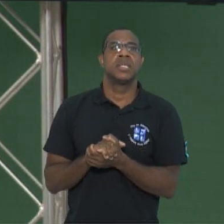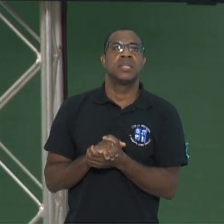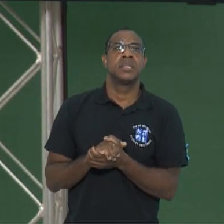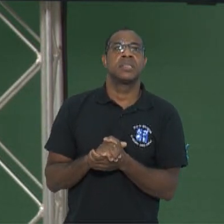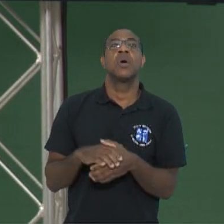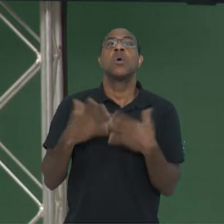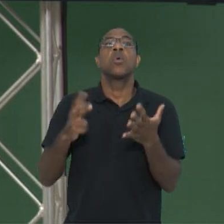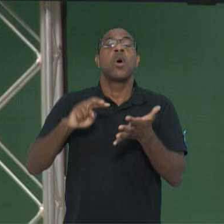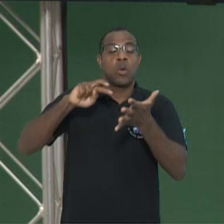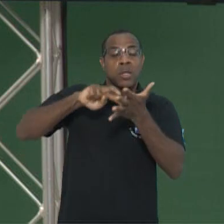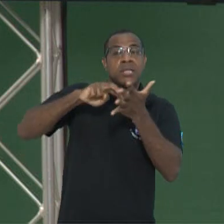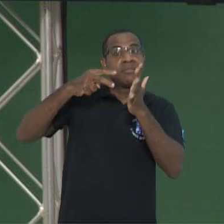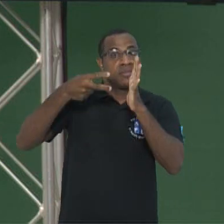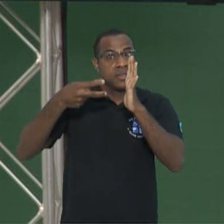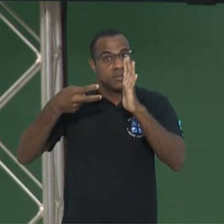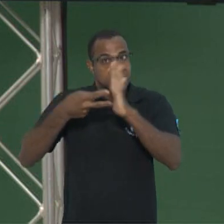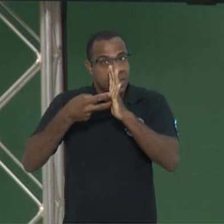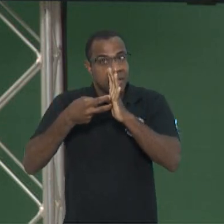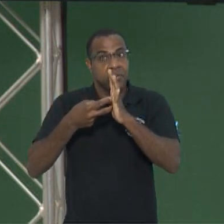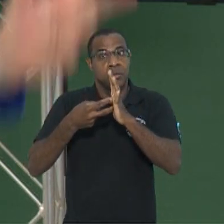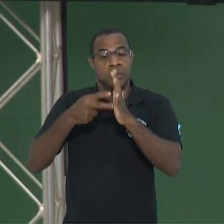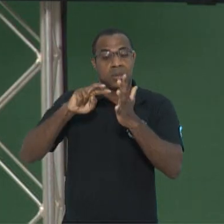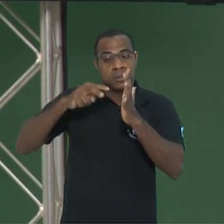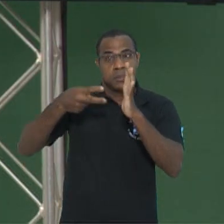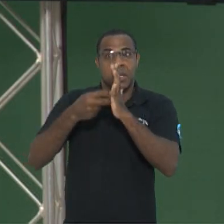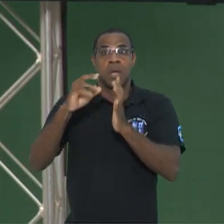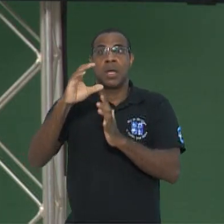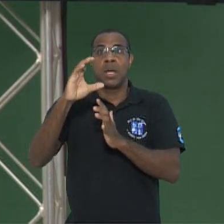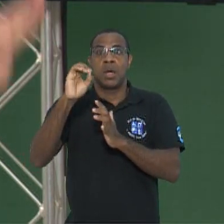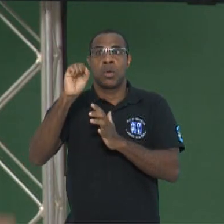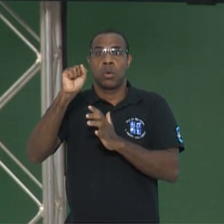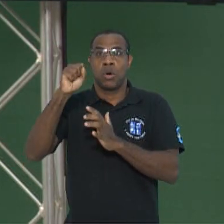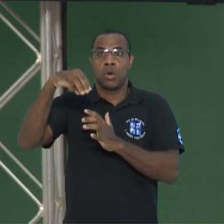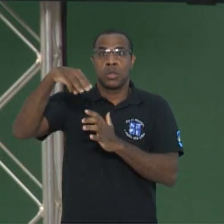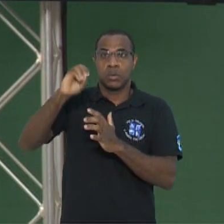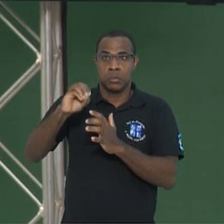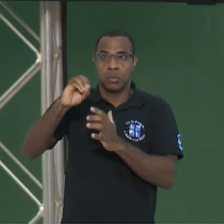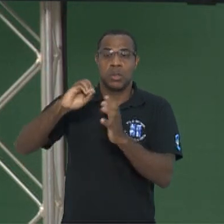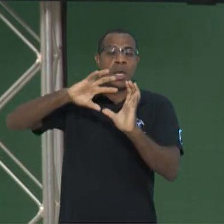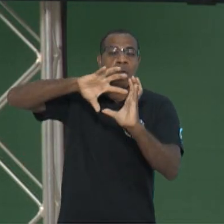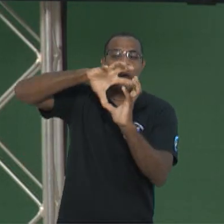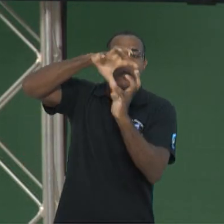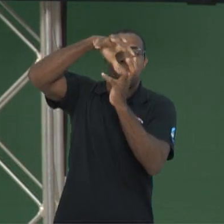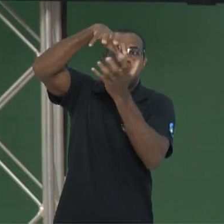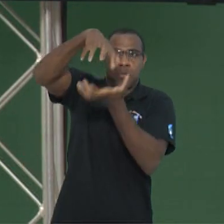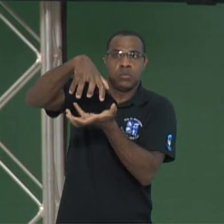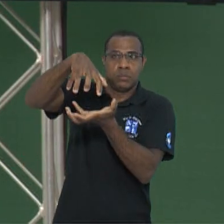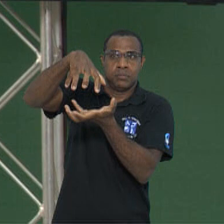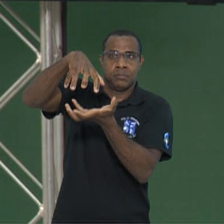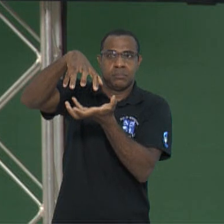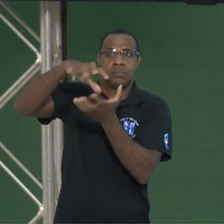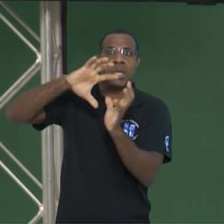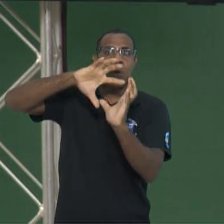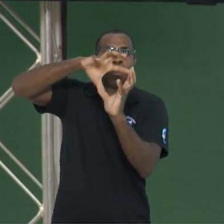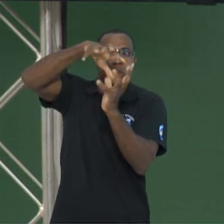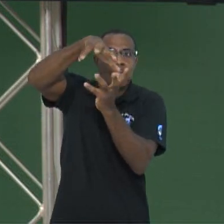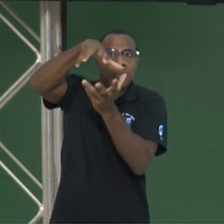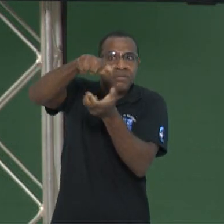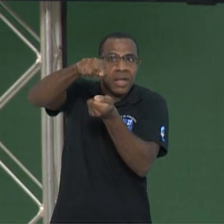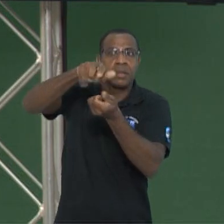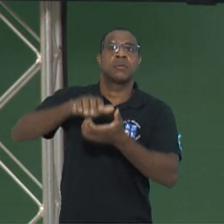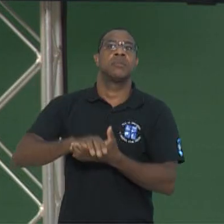é o significado da palavra cosmo, universo, gonia, né? Origem de tudo, origem do universo. A origem,